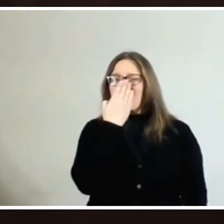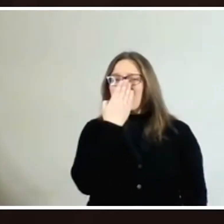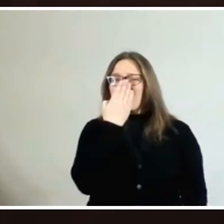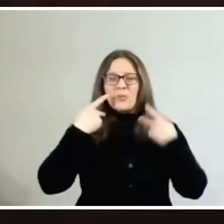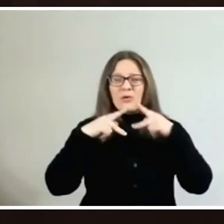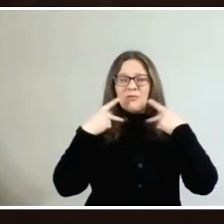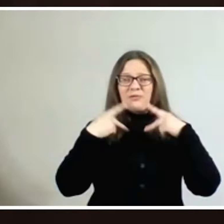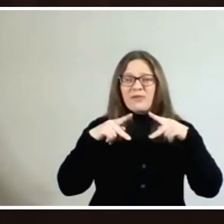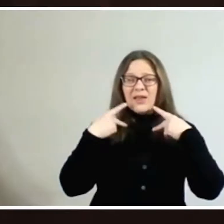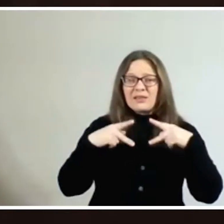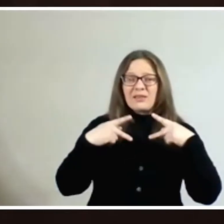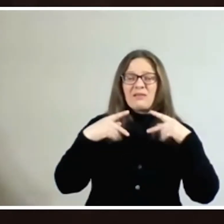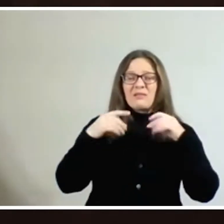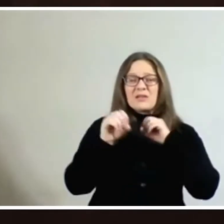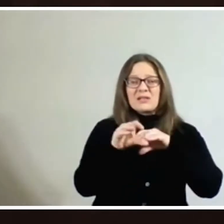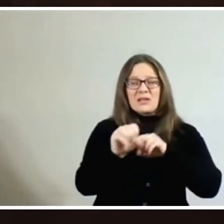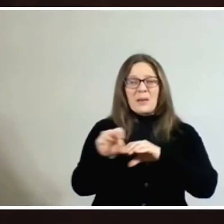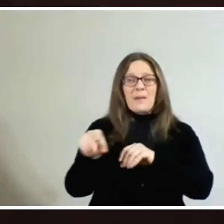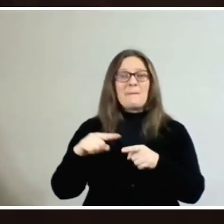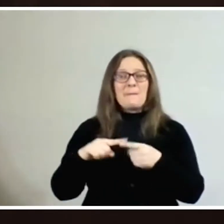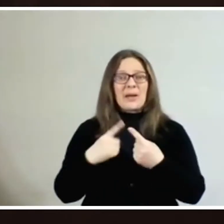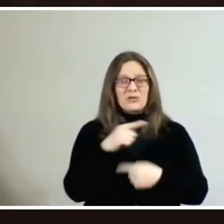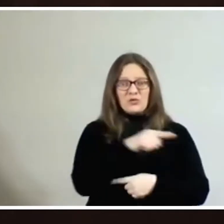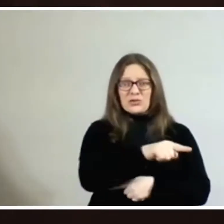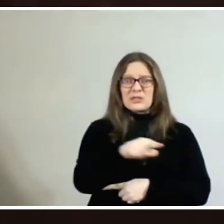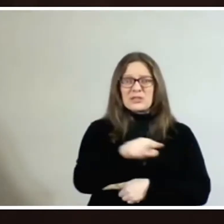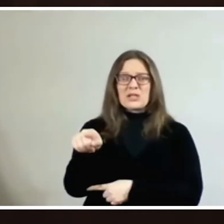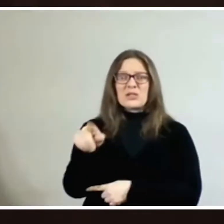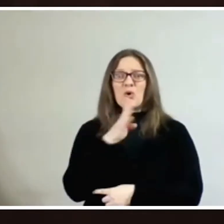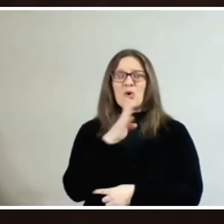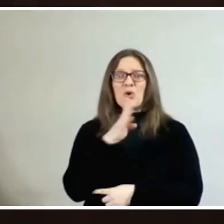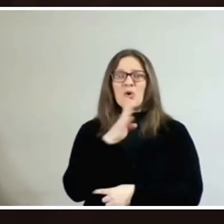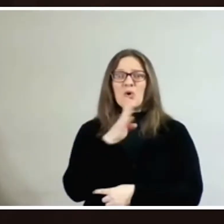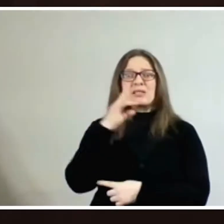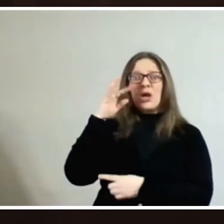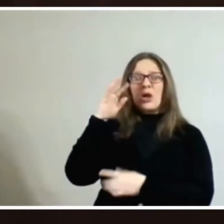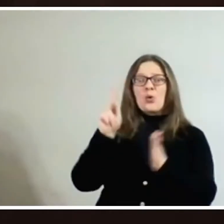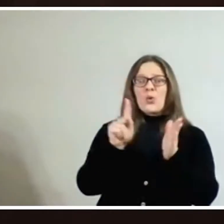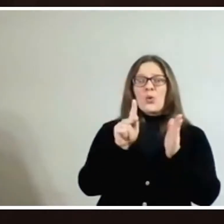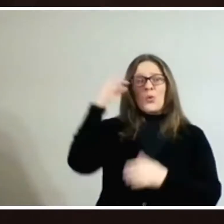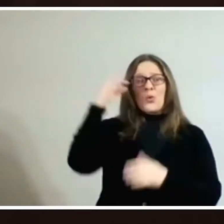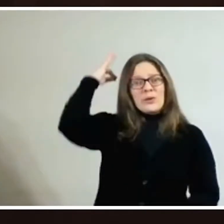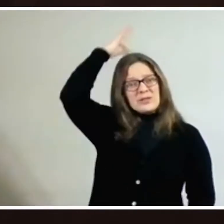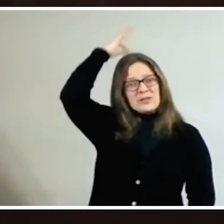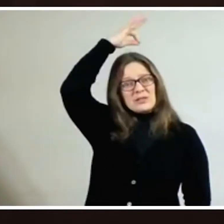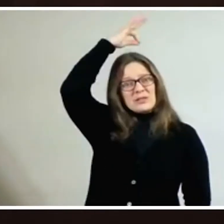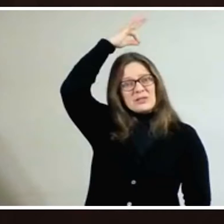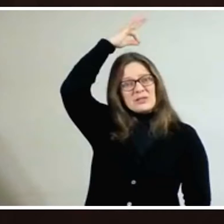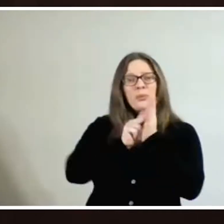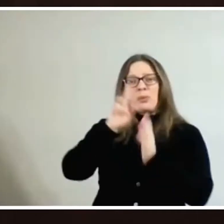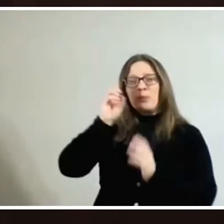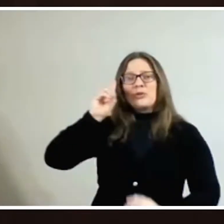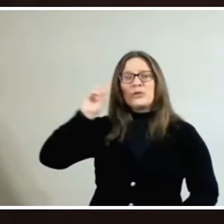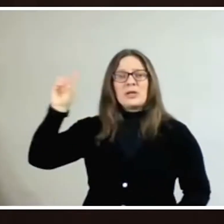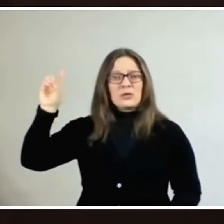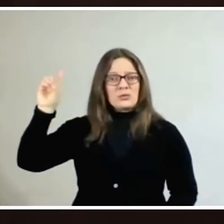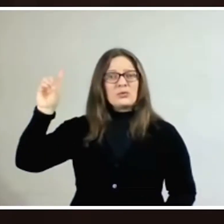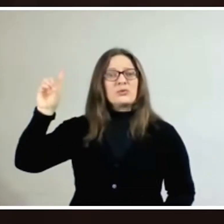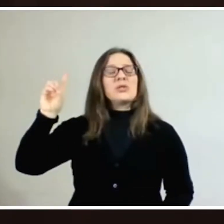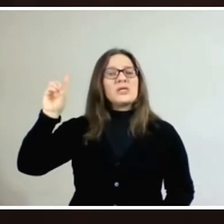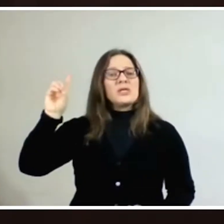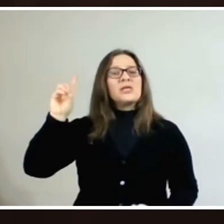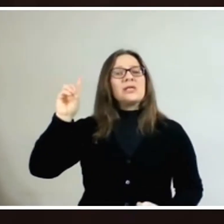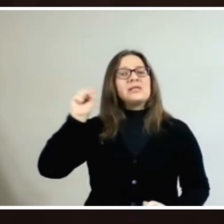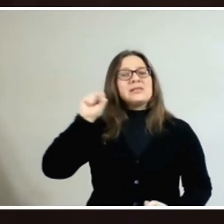Espírito de Deus. Todo espírito que confessa que Jesus Cristo veio em carne é